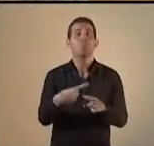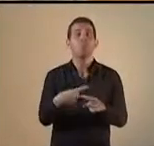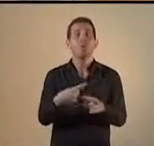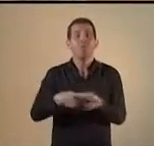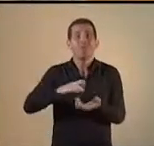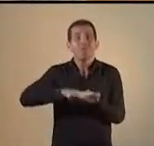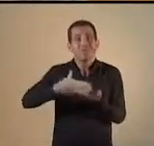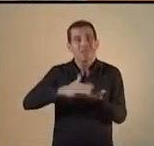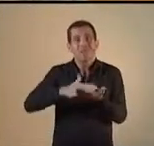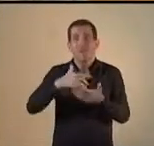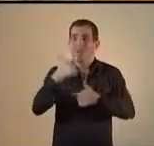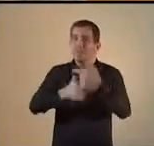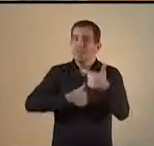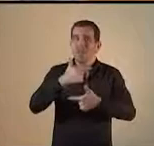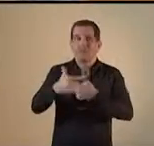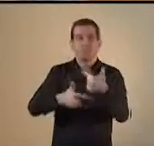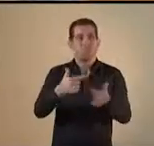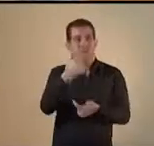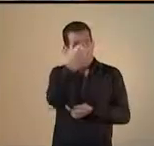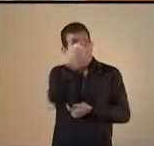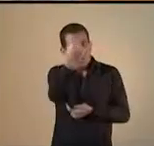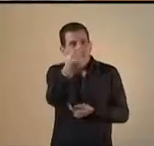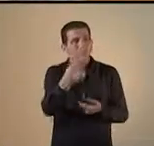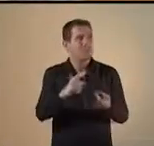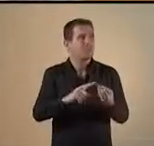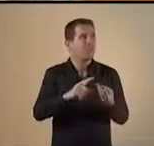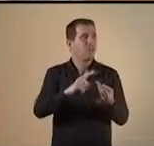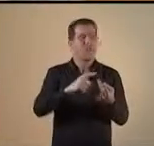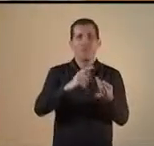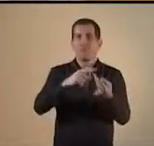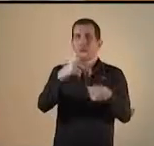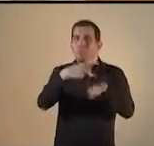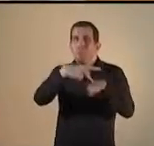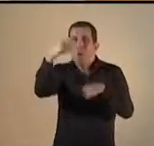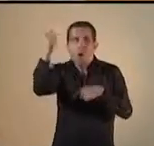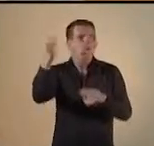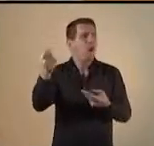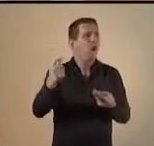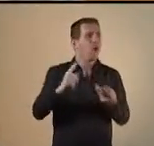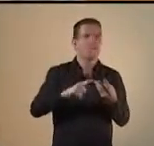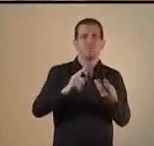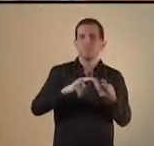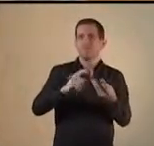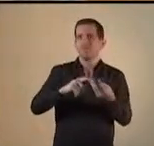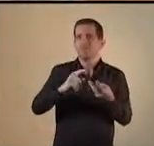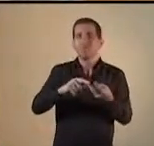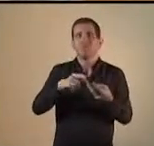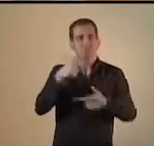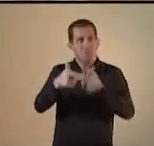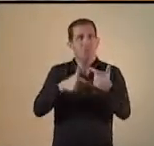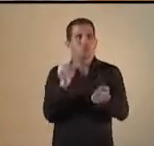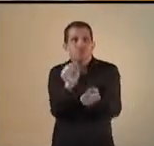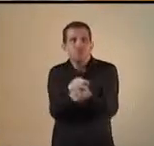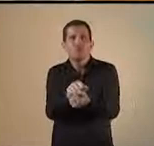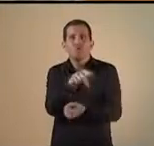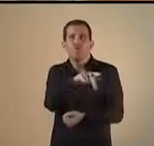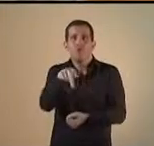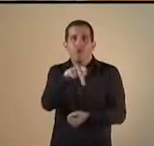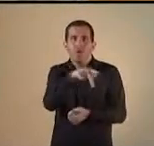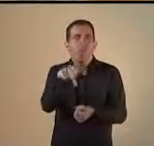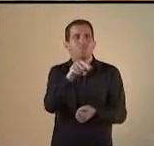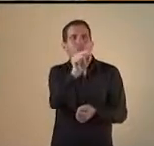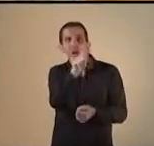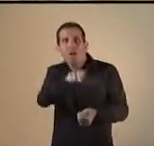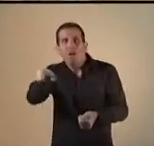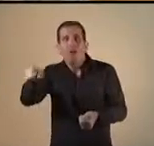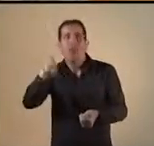em pós-graduação, eles trabalham com professores que estão fazendo pós-doutorado,